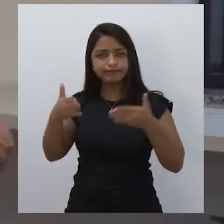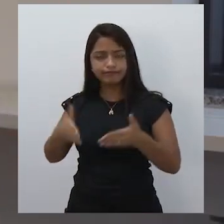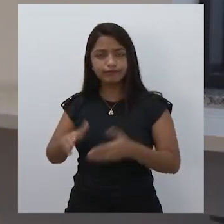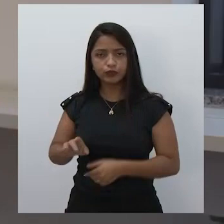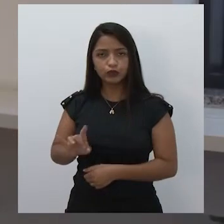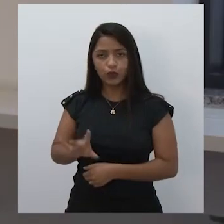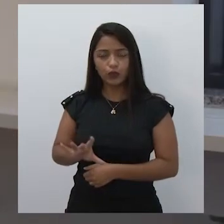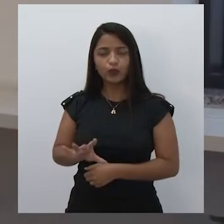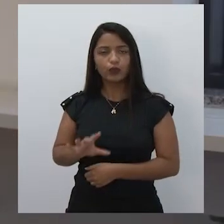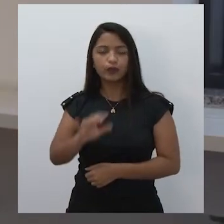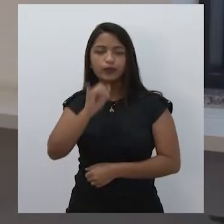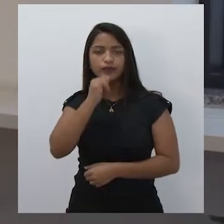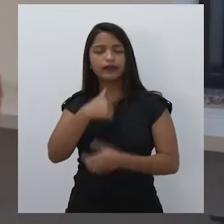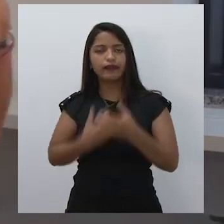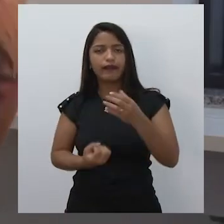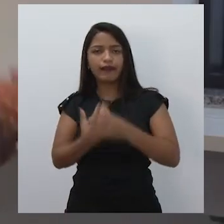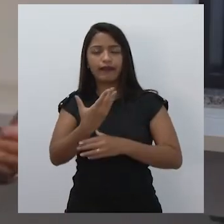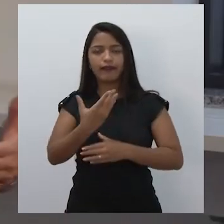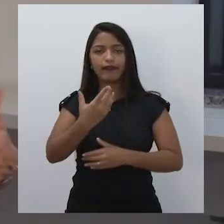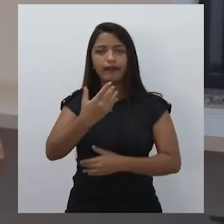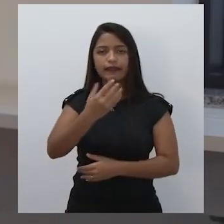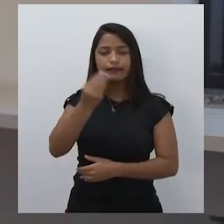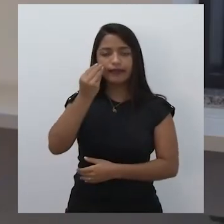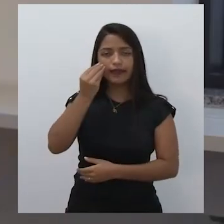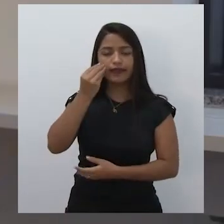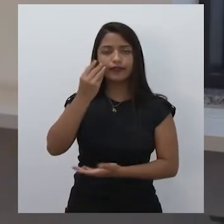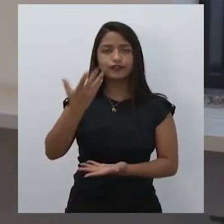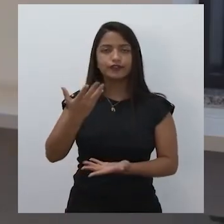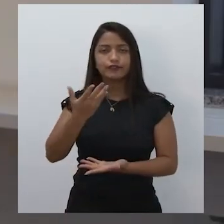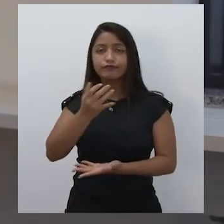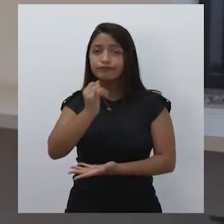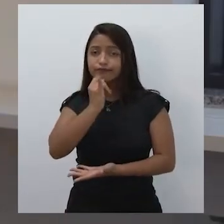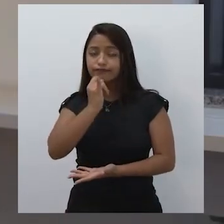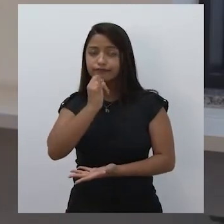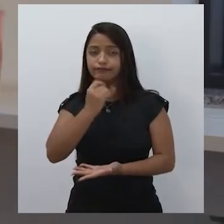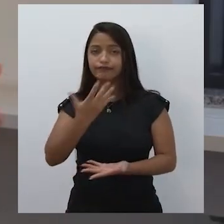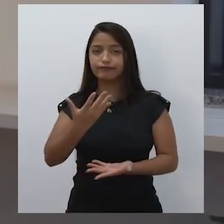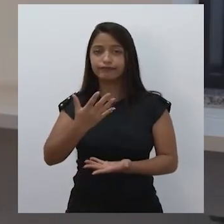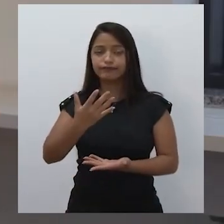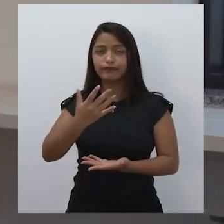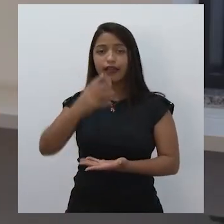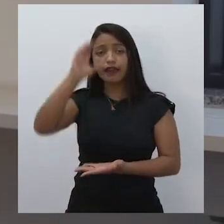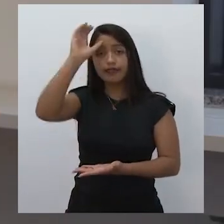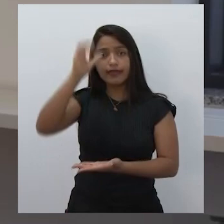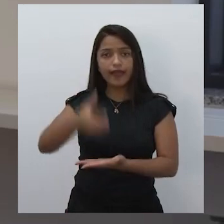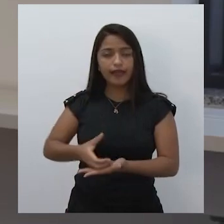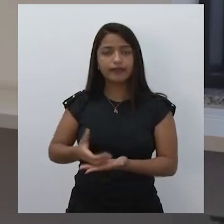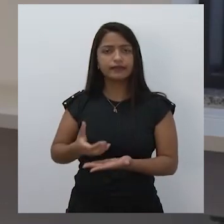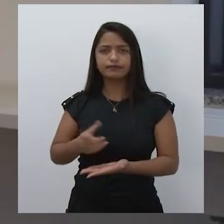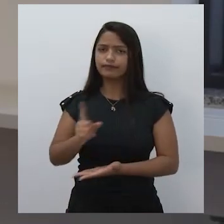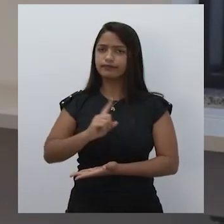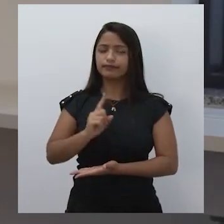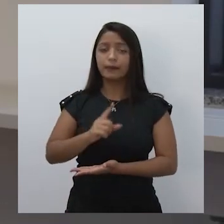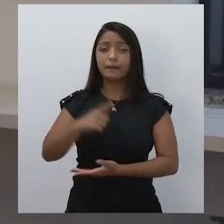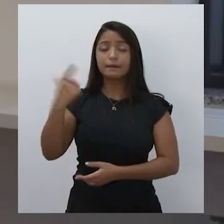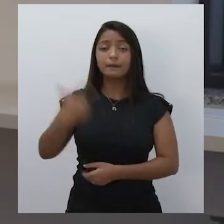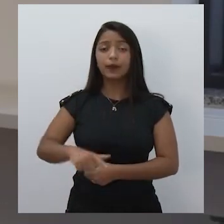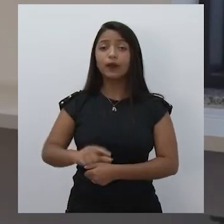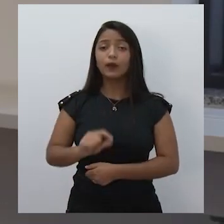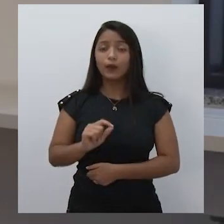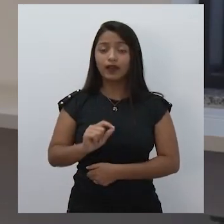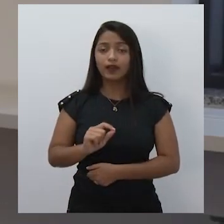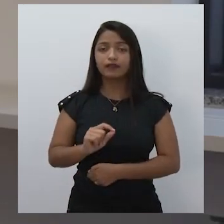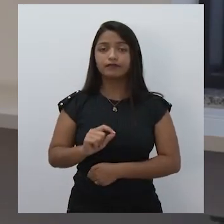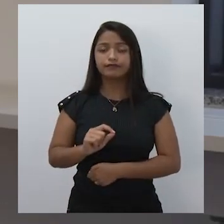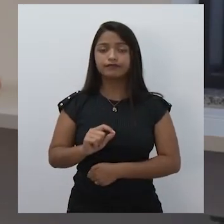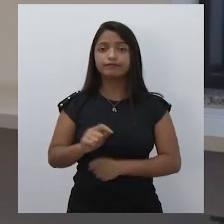elaborando hipóteses, testando, construindo teses, investigando, além disso, também